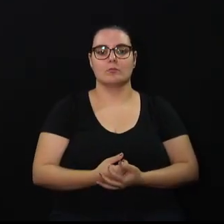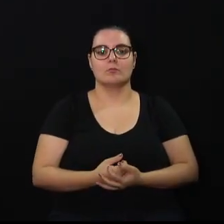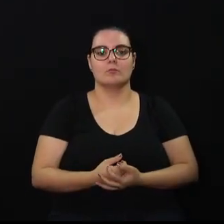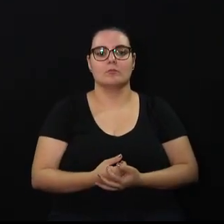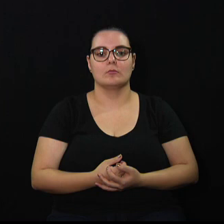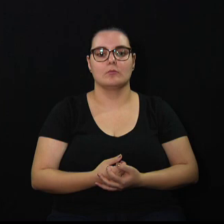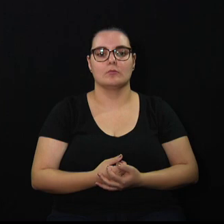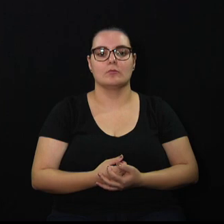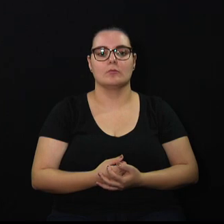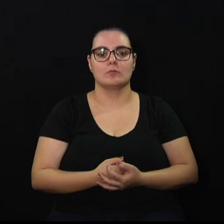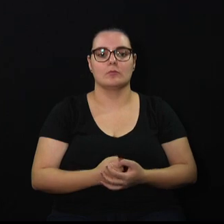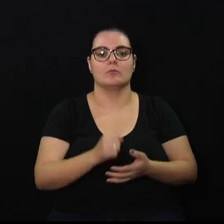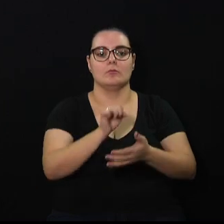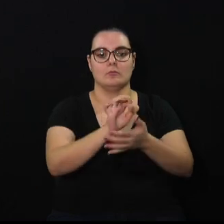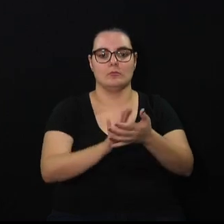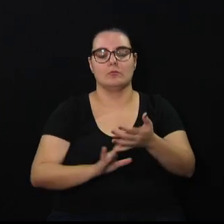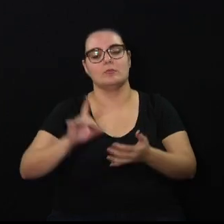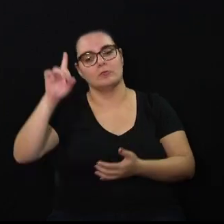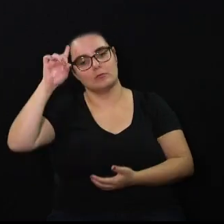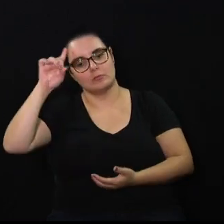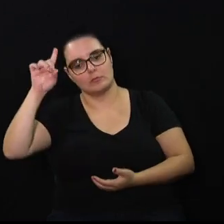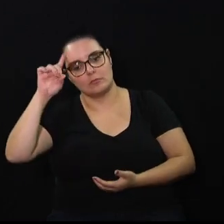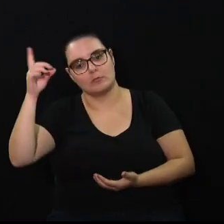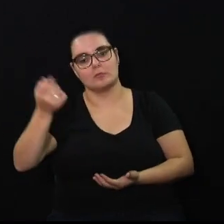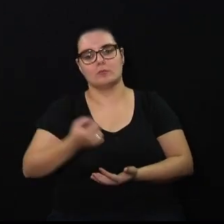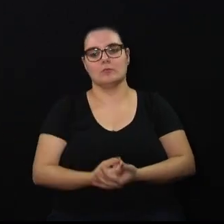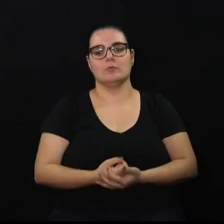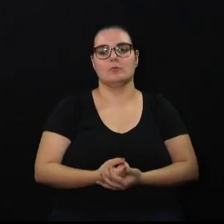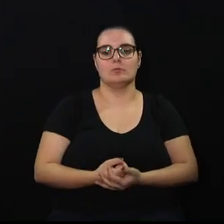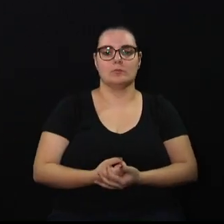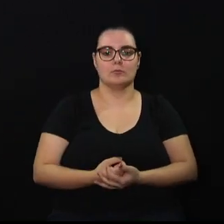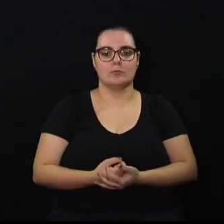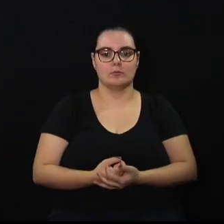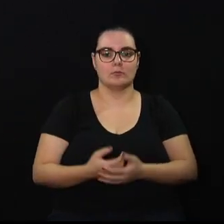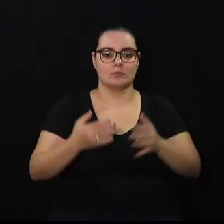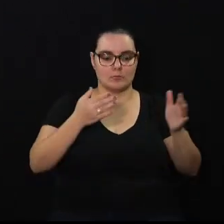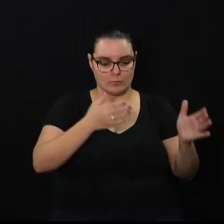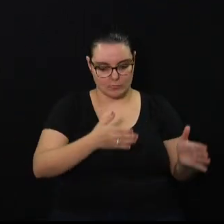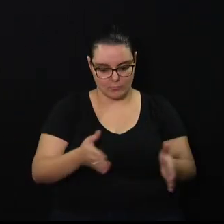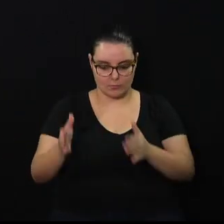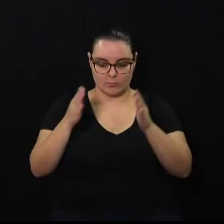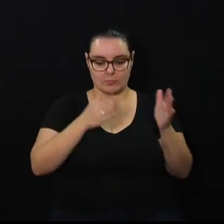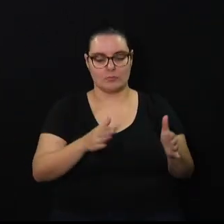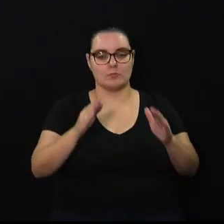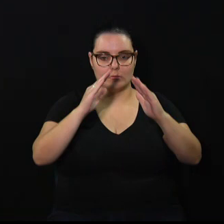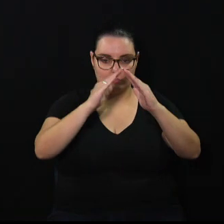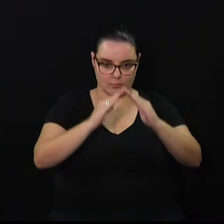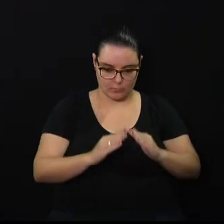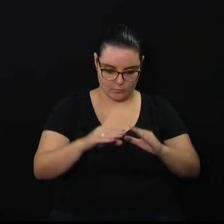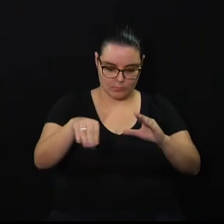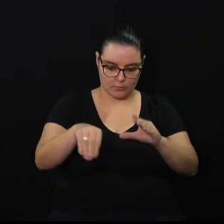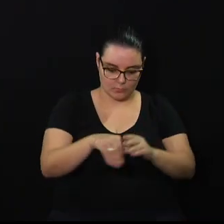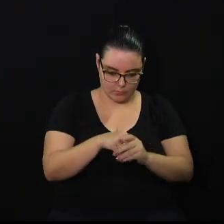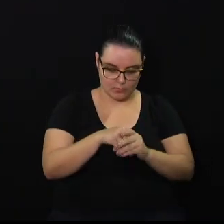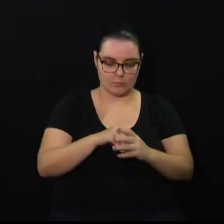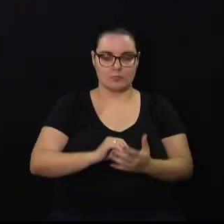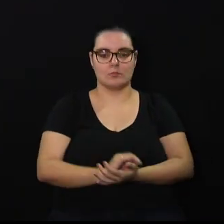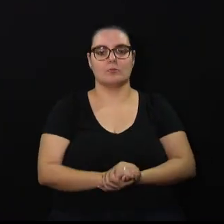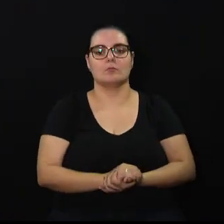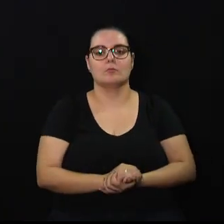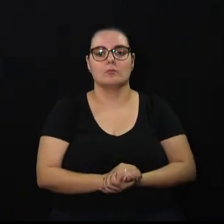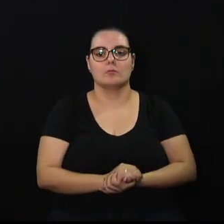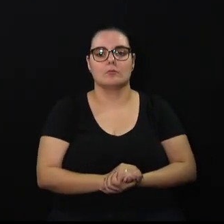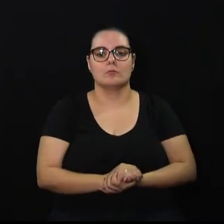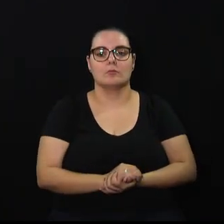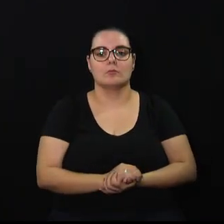atividades de vida diária então como as nossas sessões elas são realizadas em casa no contexto domiciliar a